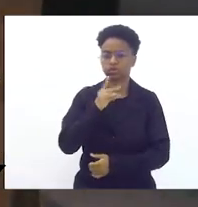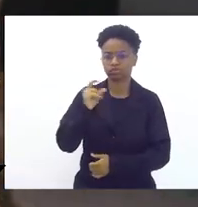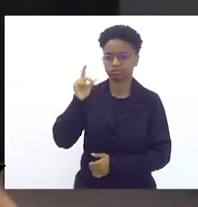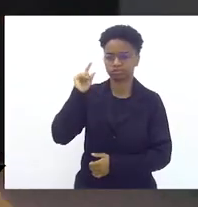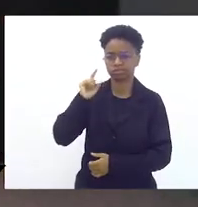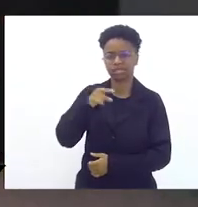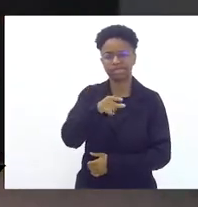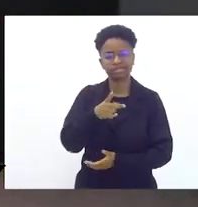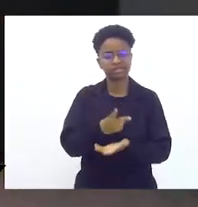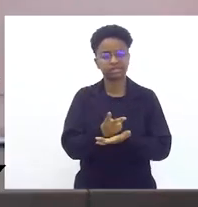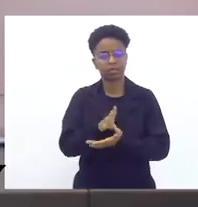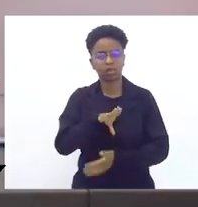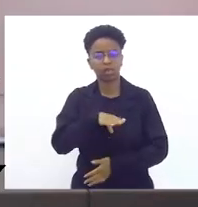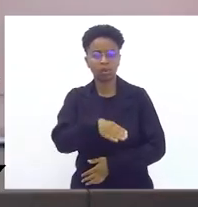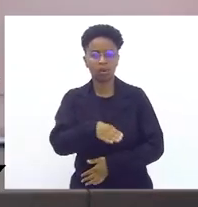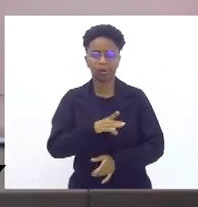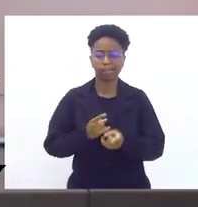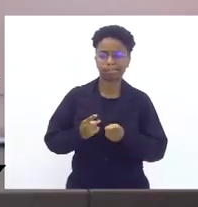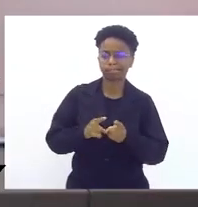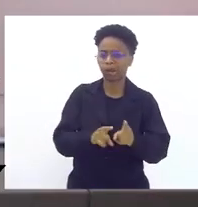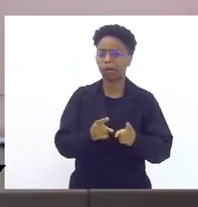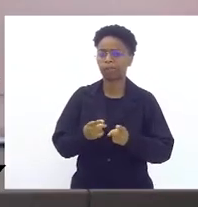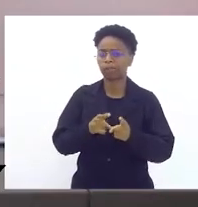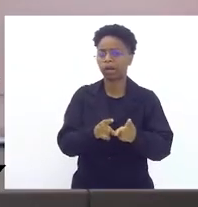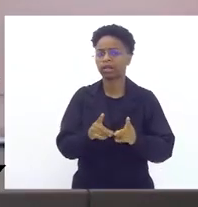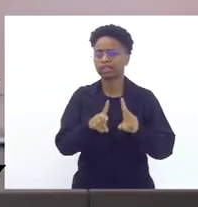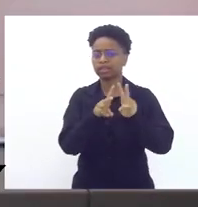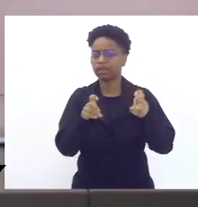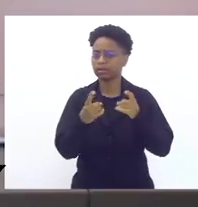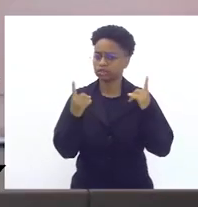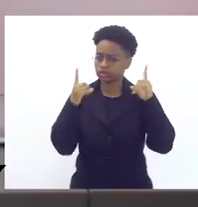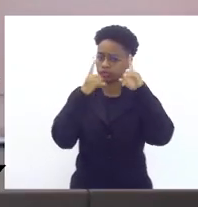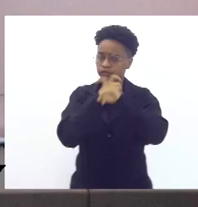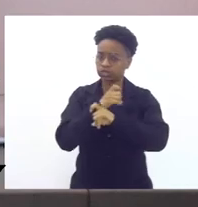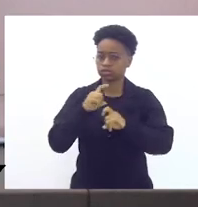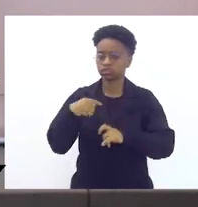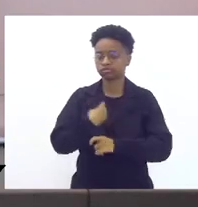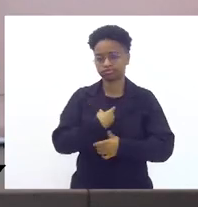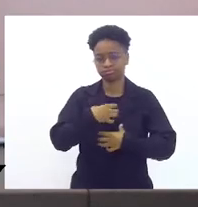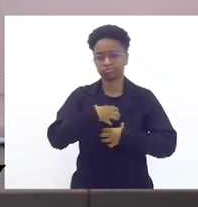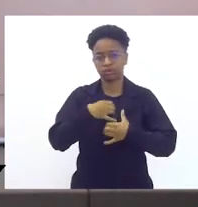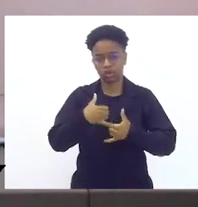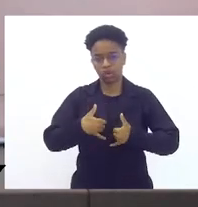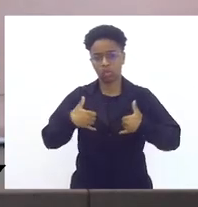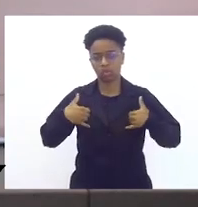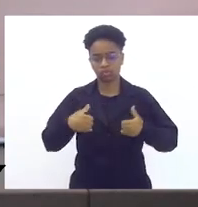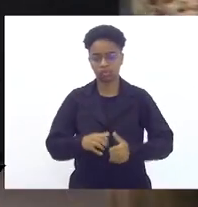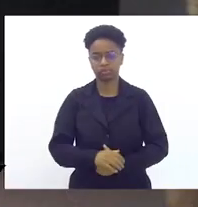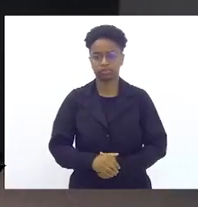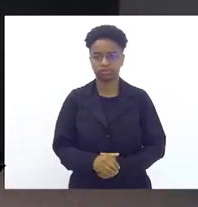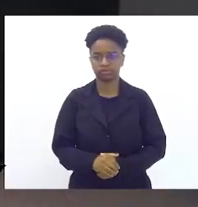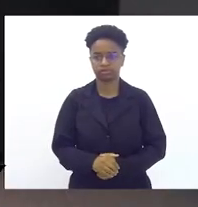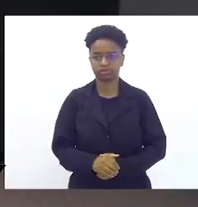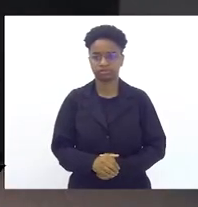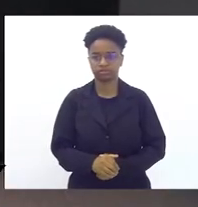corajosamente enfrentando questões difíceis você só nos enche de orgulho Jurema bem